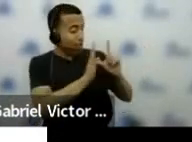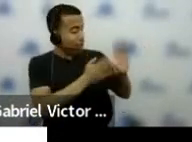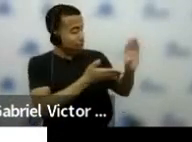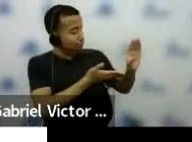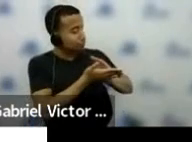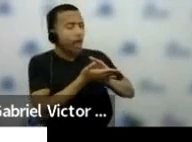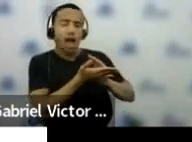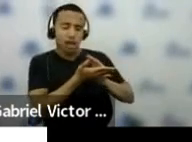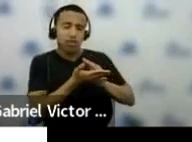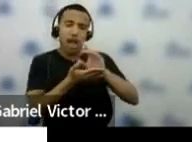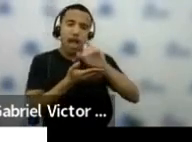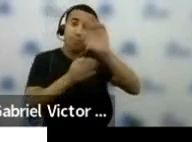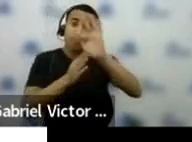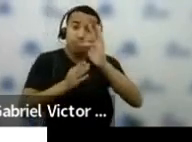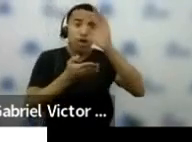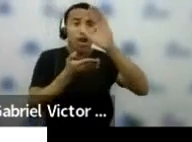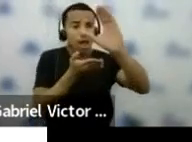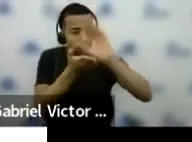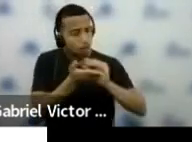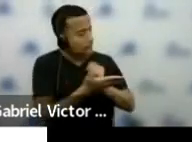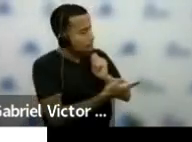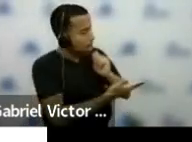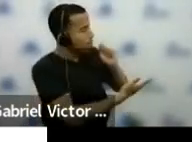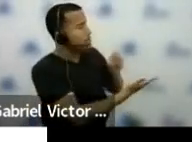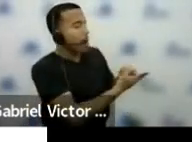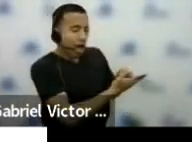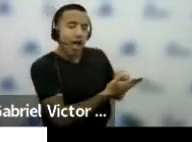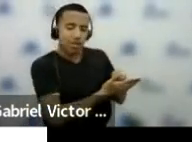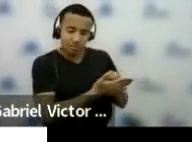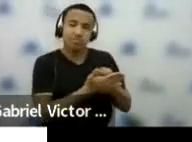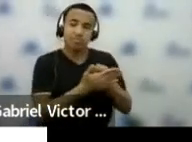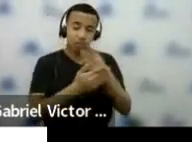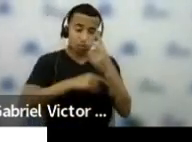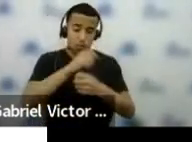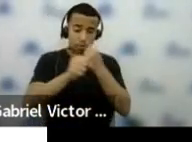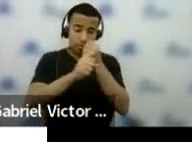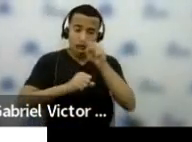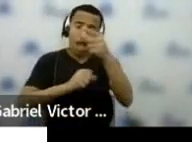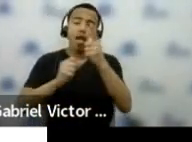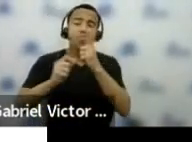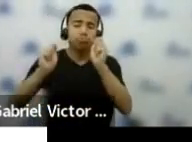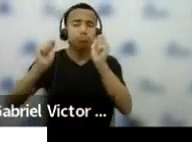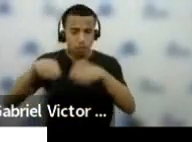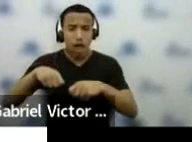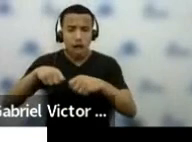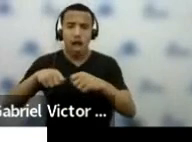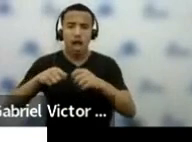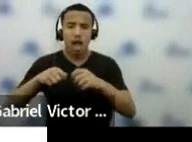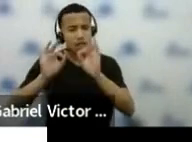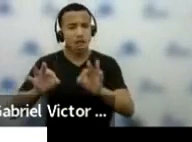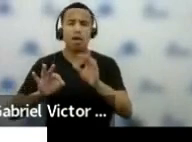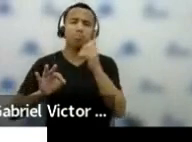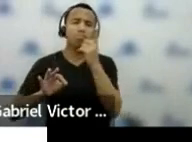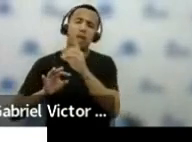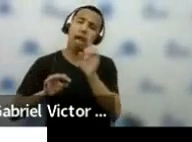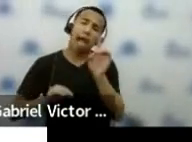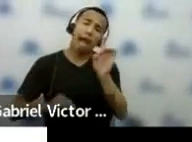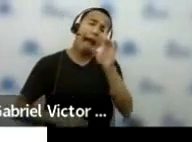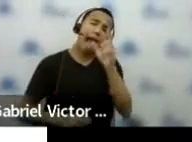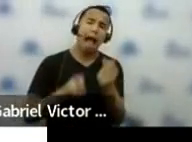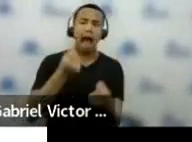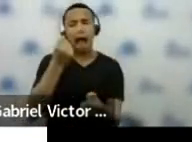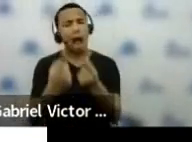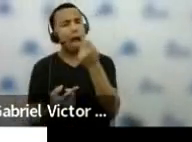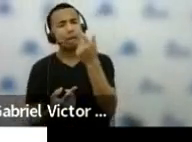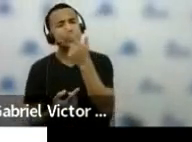nesse primeiro momento, de R$200 mil para acessar o mercado. 2 anos depois deu certo, e obviamente o dar certo é caso a caso. Ela paga